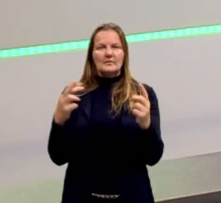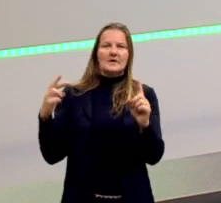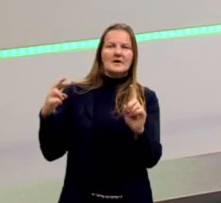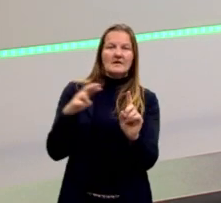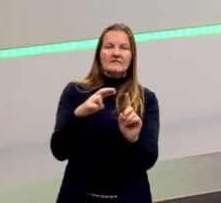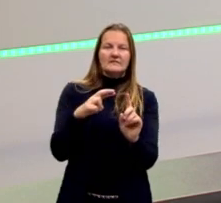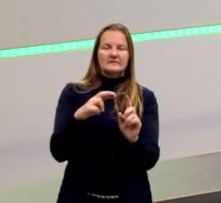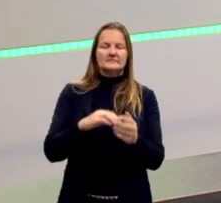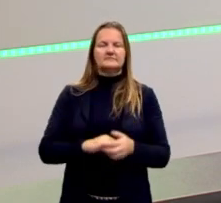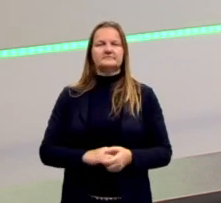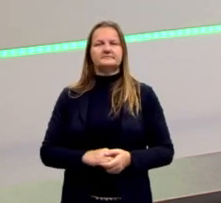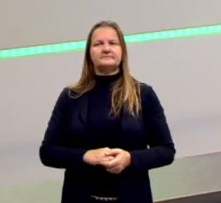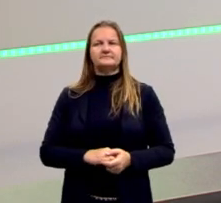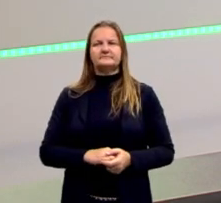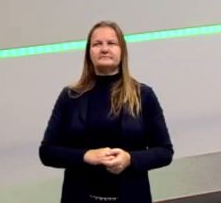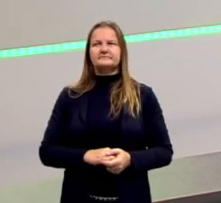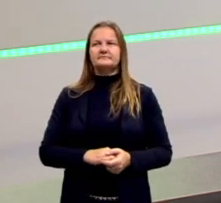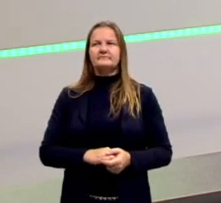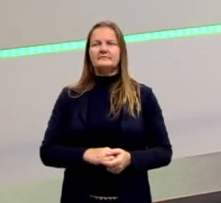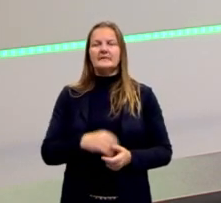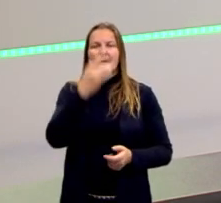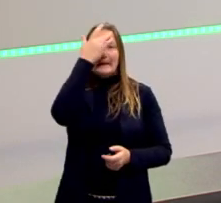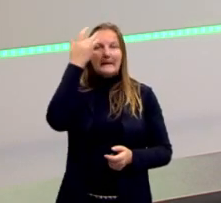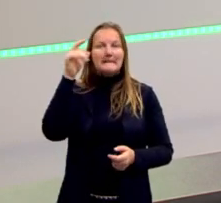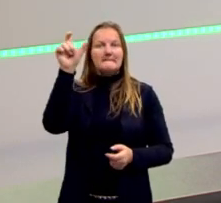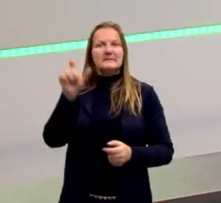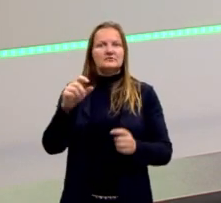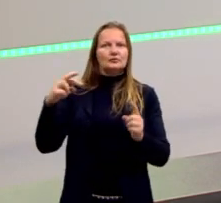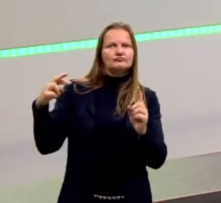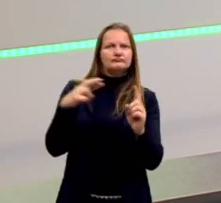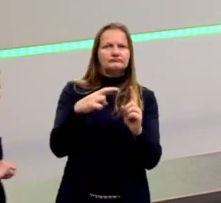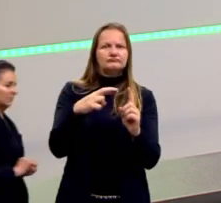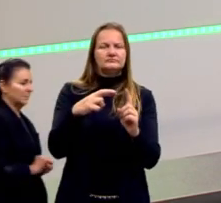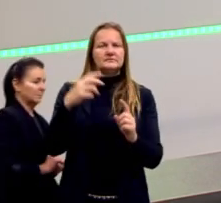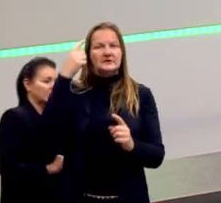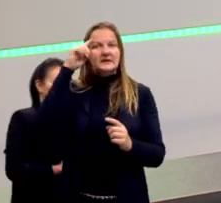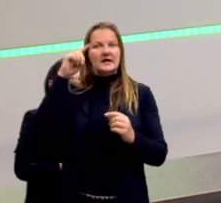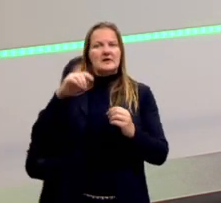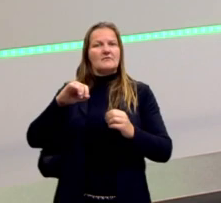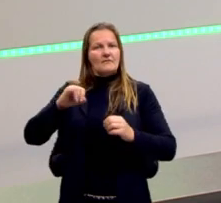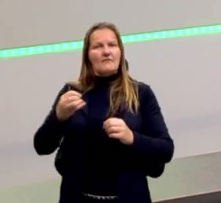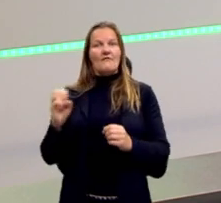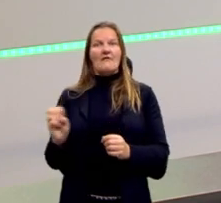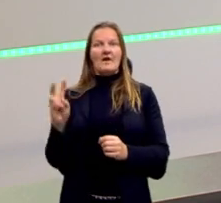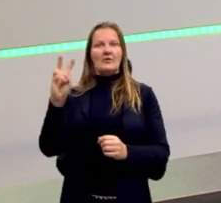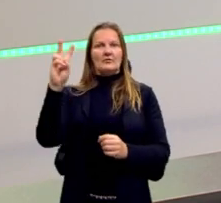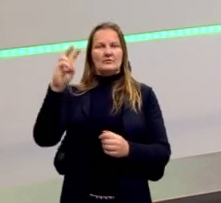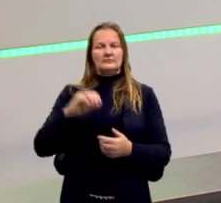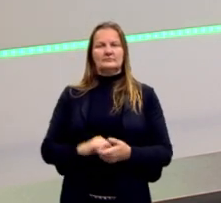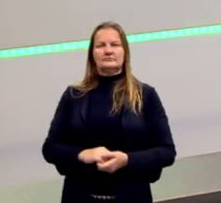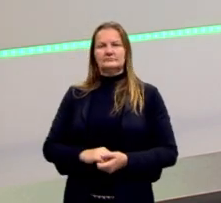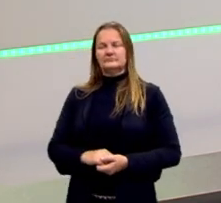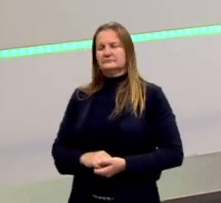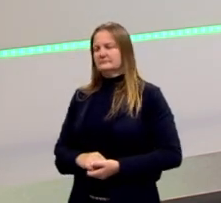mas então essa pessoa que sabe do que ela tá falando e portanto a minha ideia tem validade